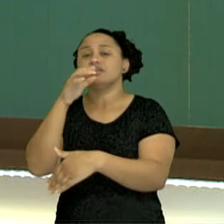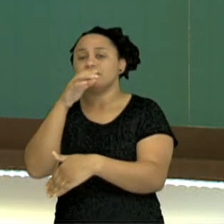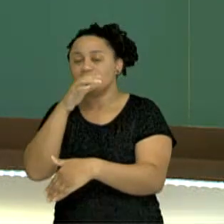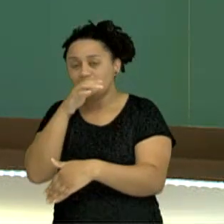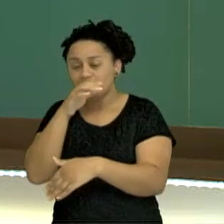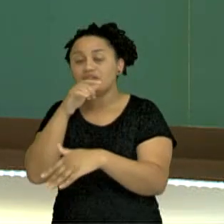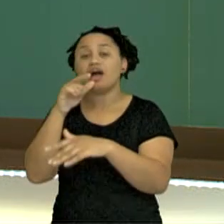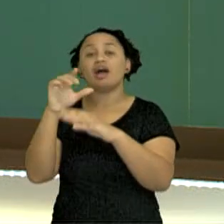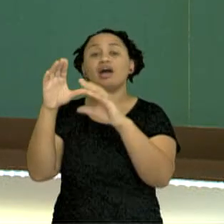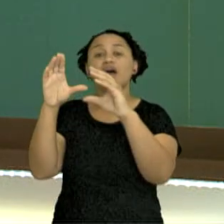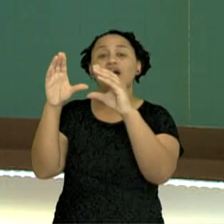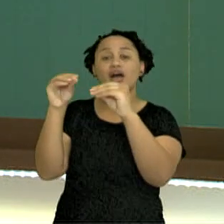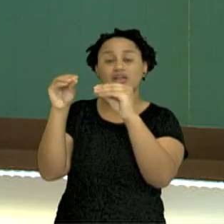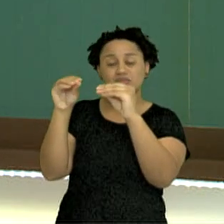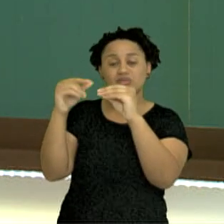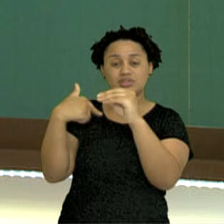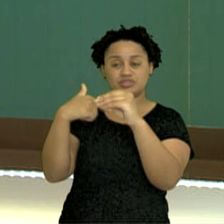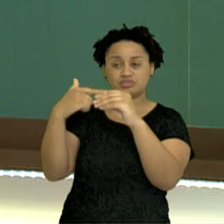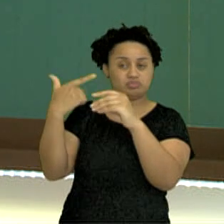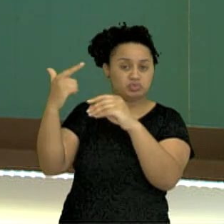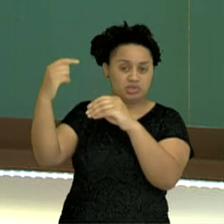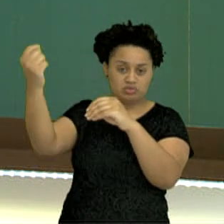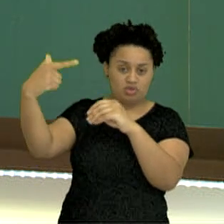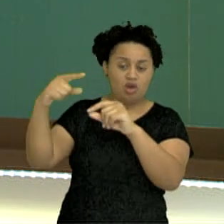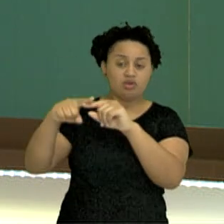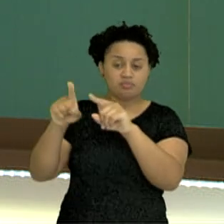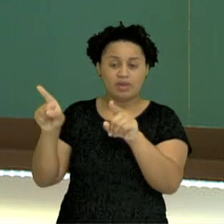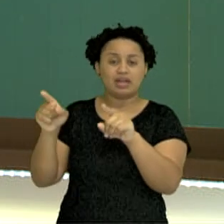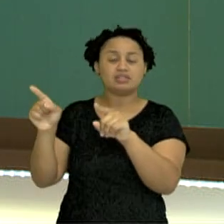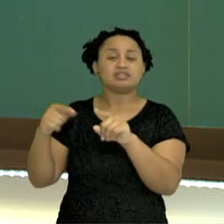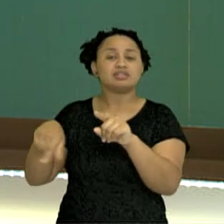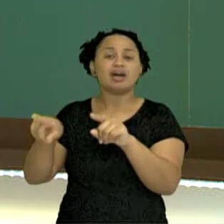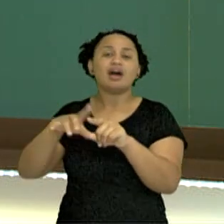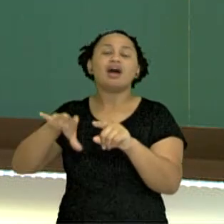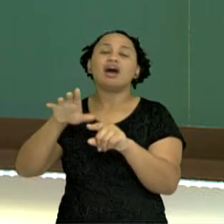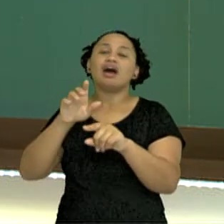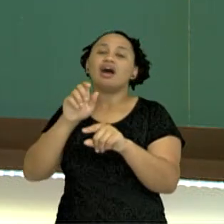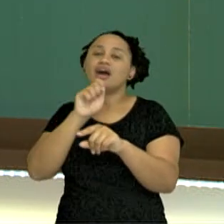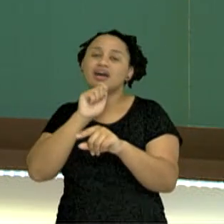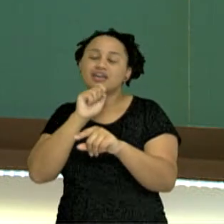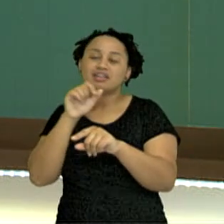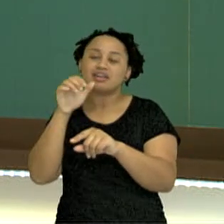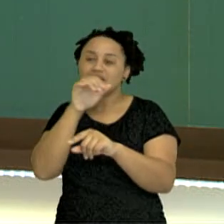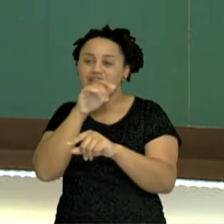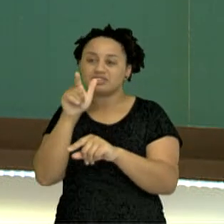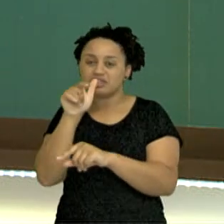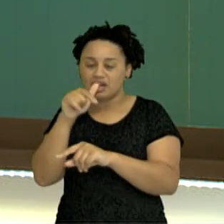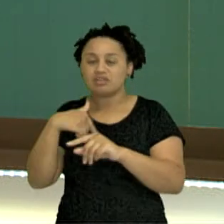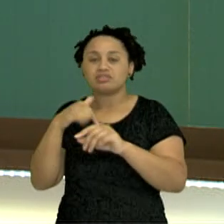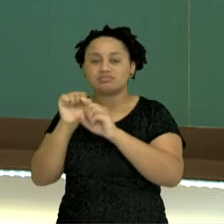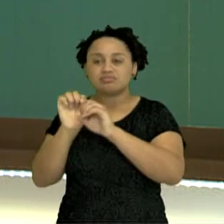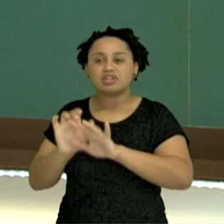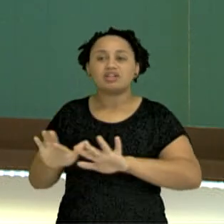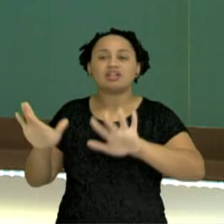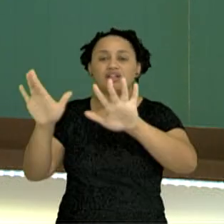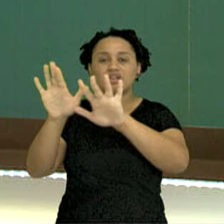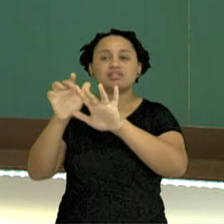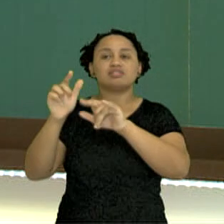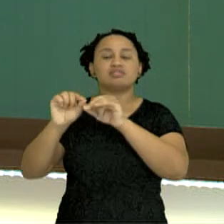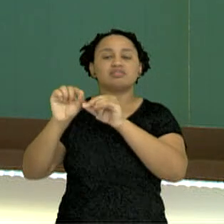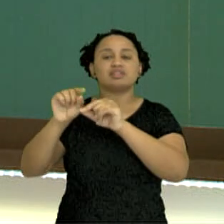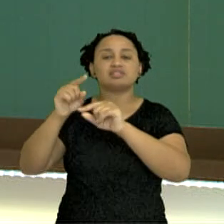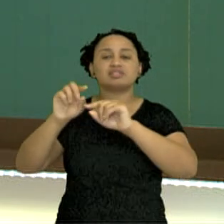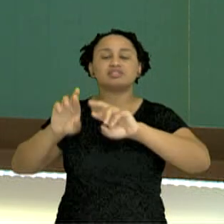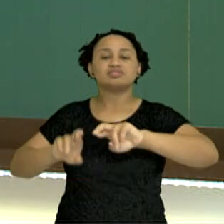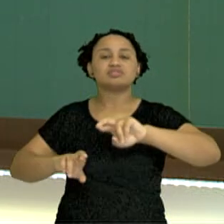aqueceu e parte desse calor acaba sendo liberado lentamente para a atmosfera, fazendo com que a amplitude